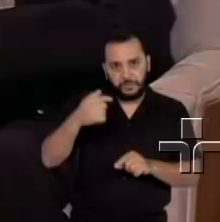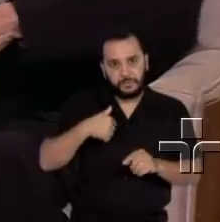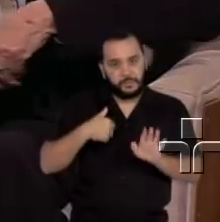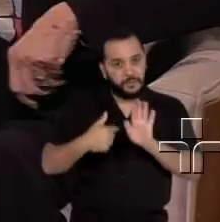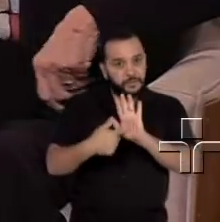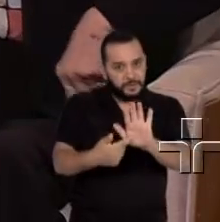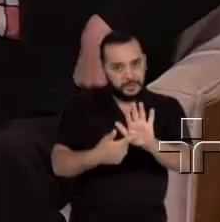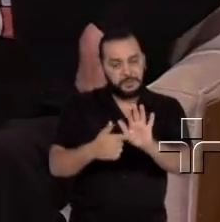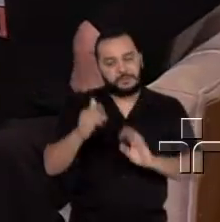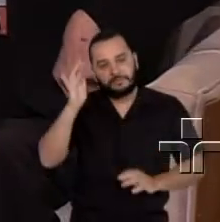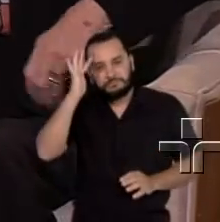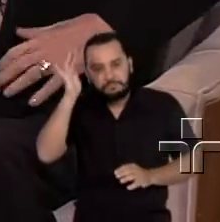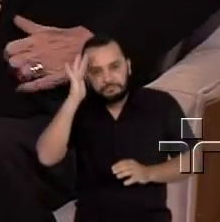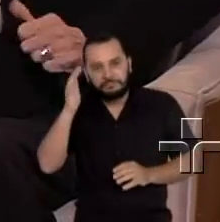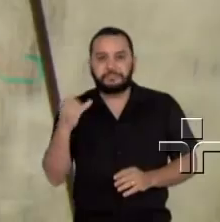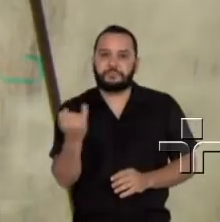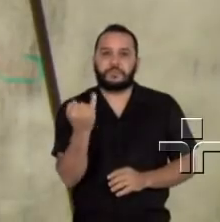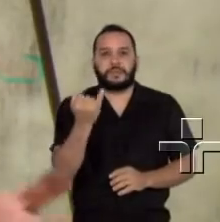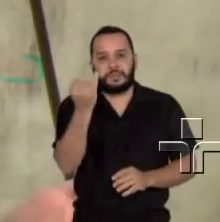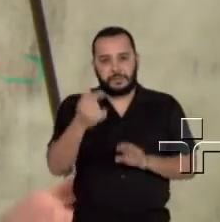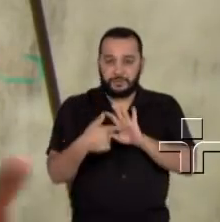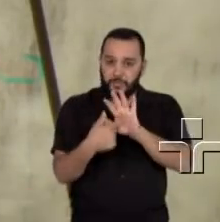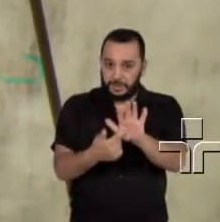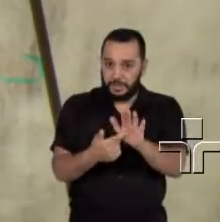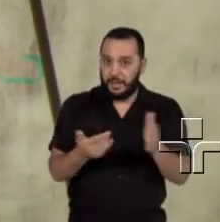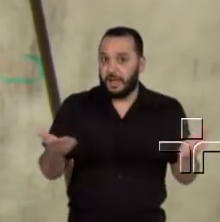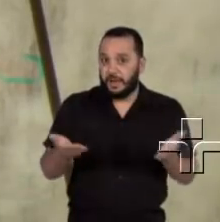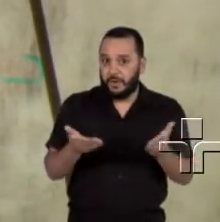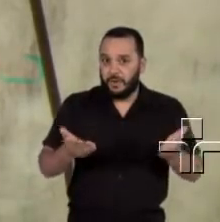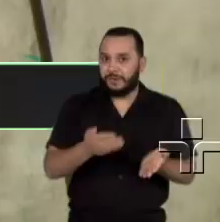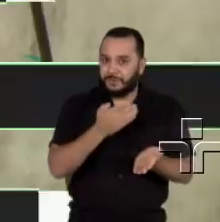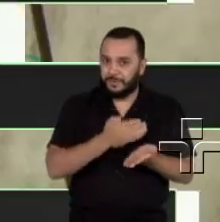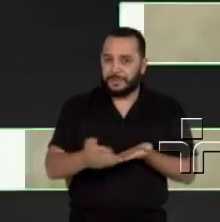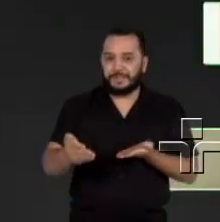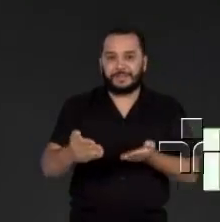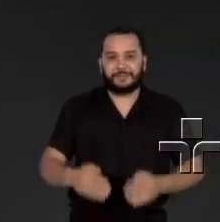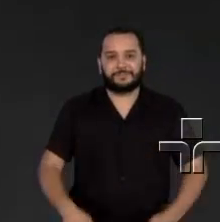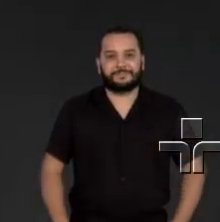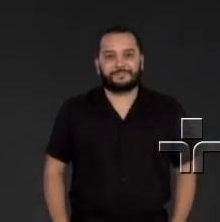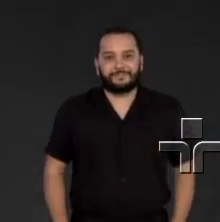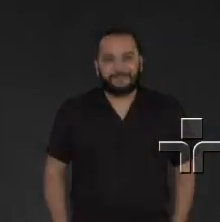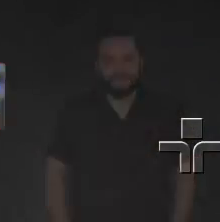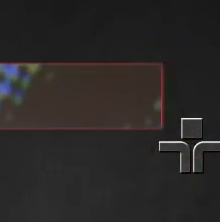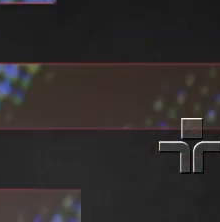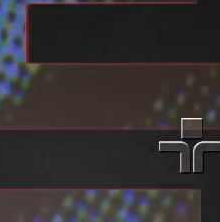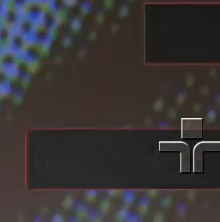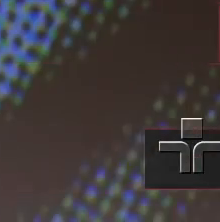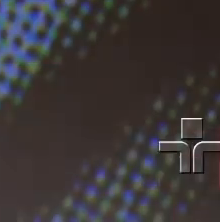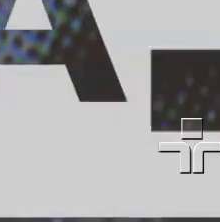não poderiam deixar de ser exibidas. Então, vamos começar.